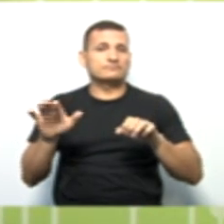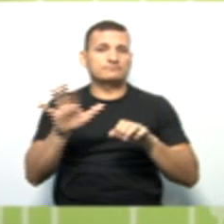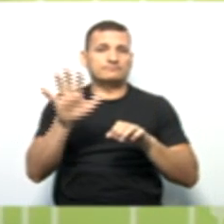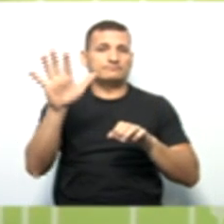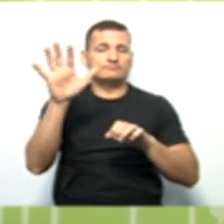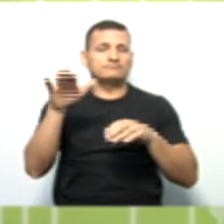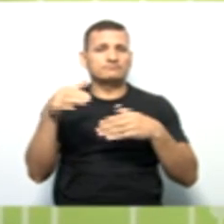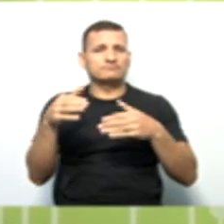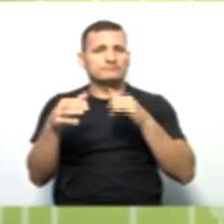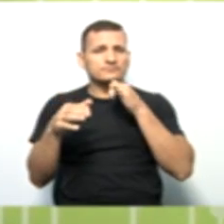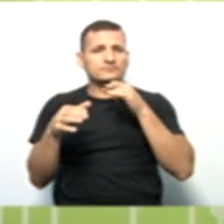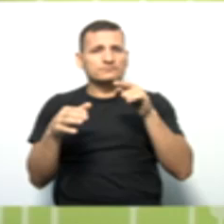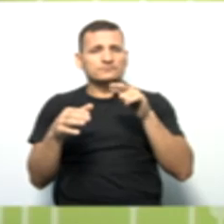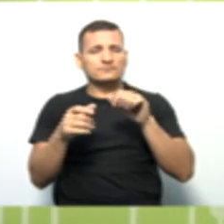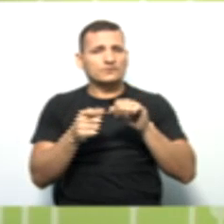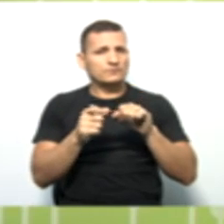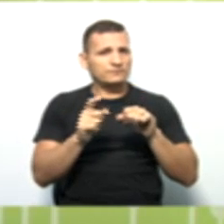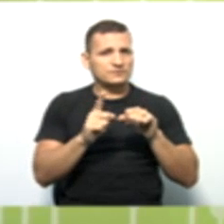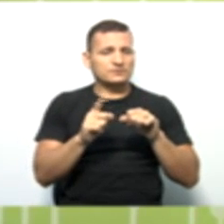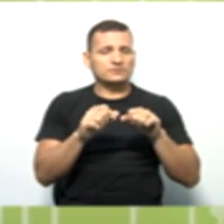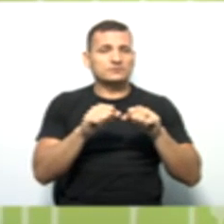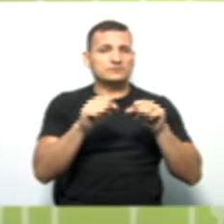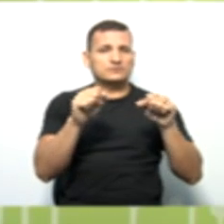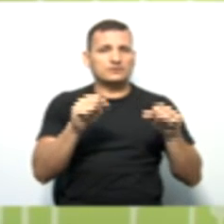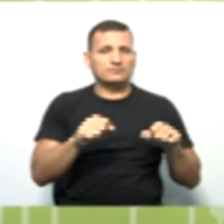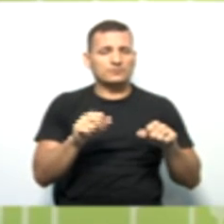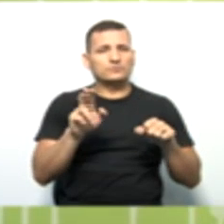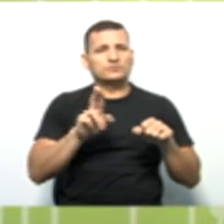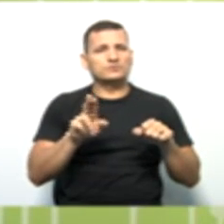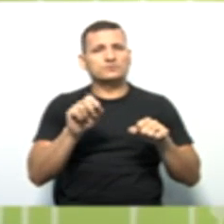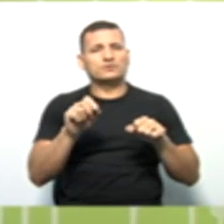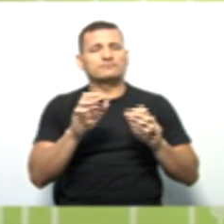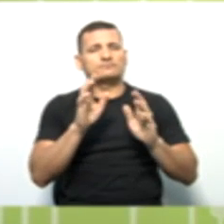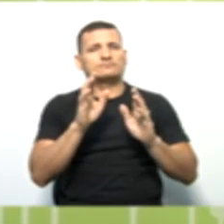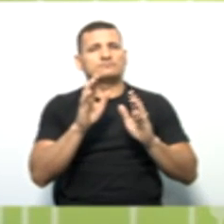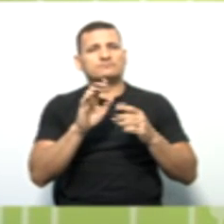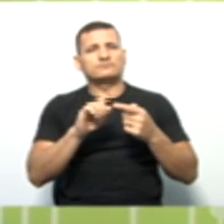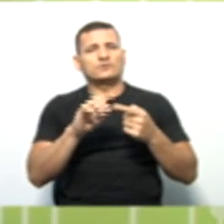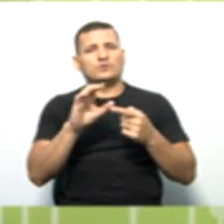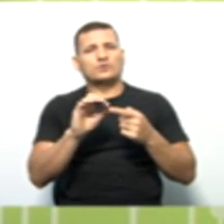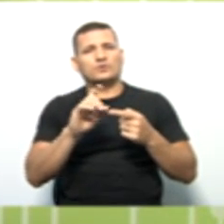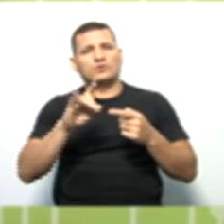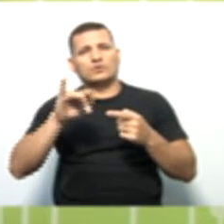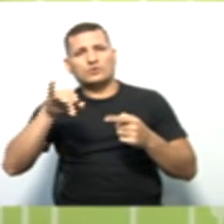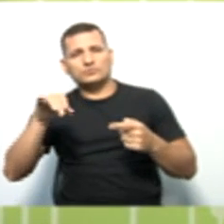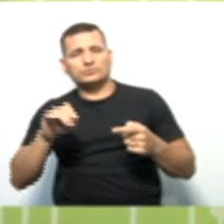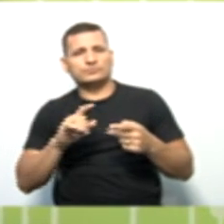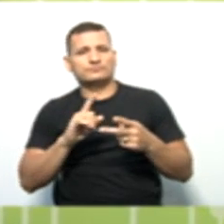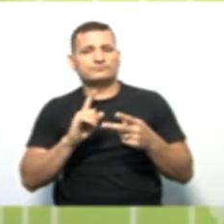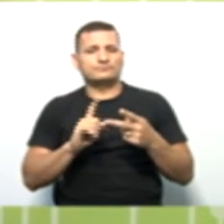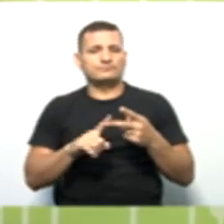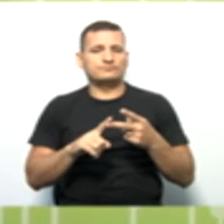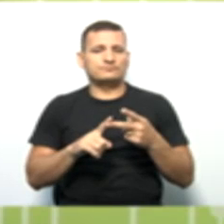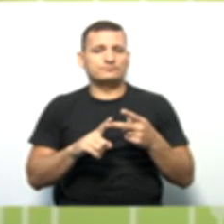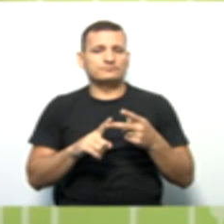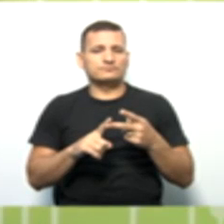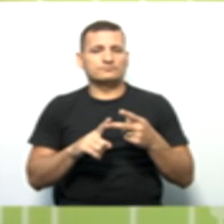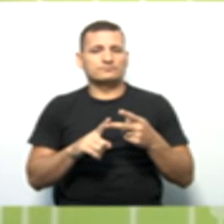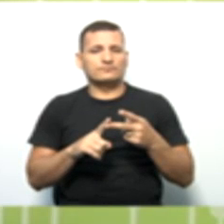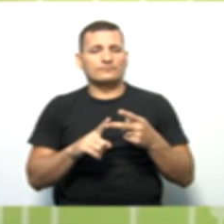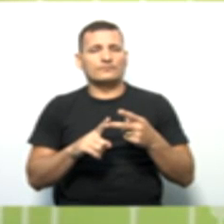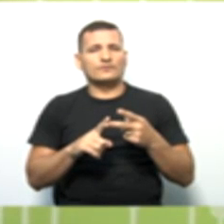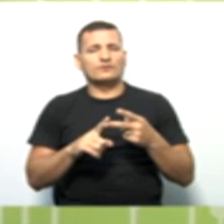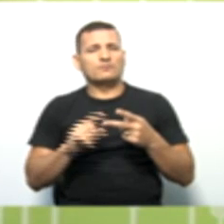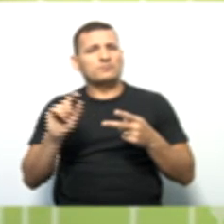não projetar sistemas em que utilize bibliotecas, códigos-fontes que consomem